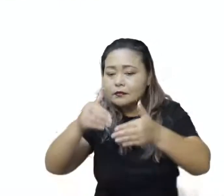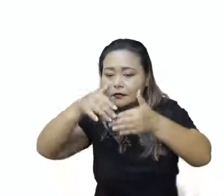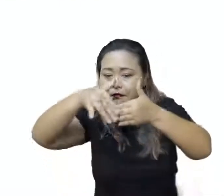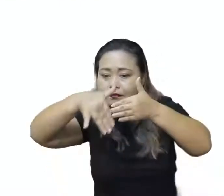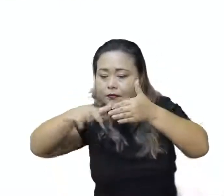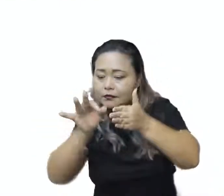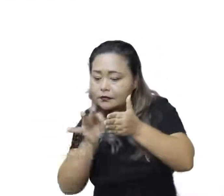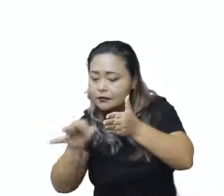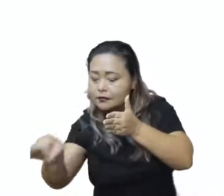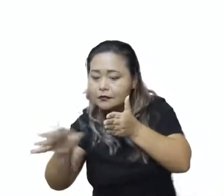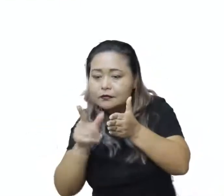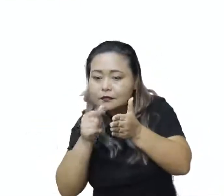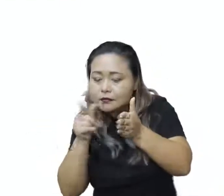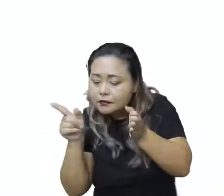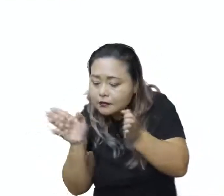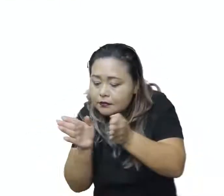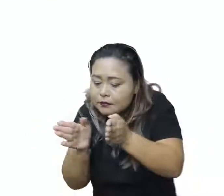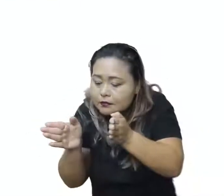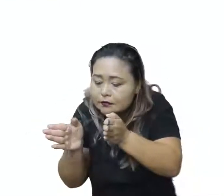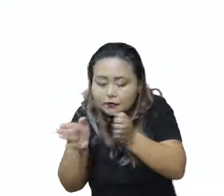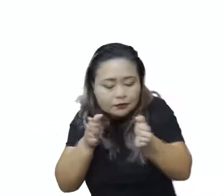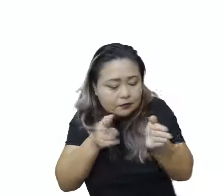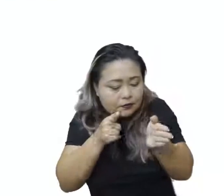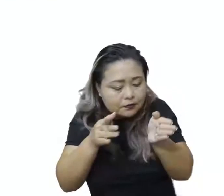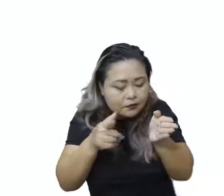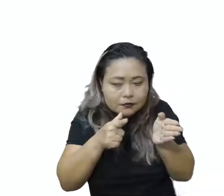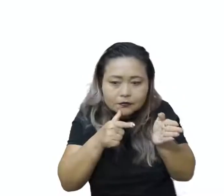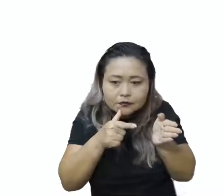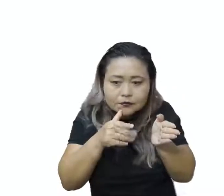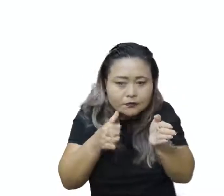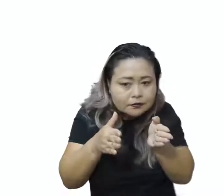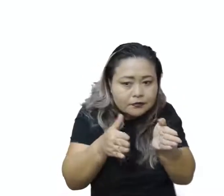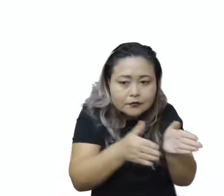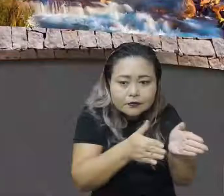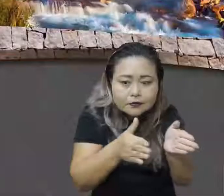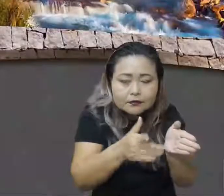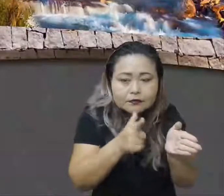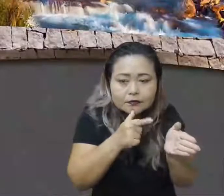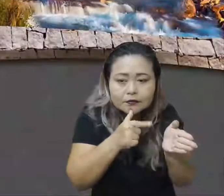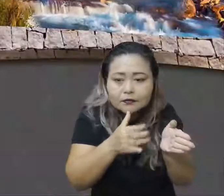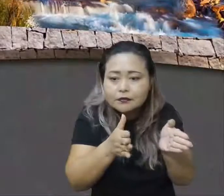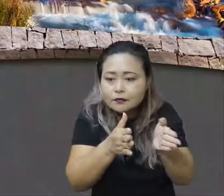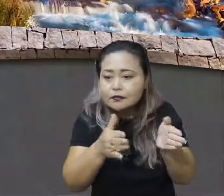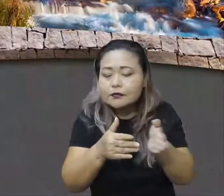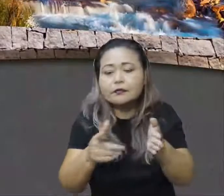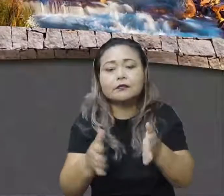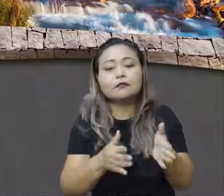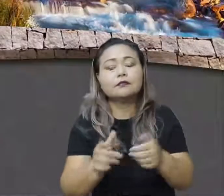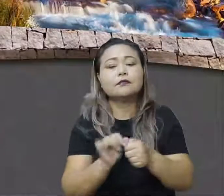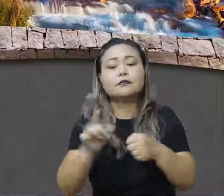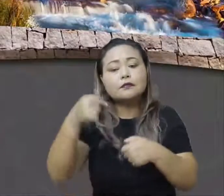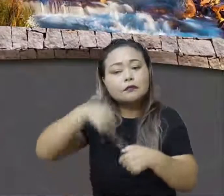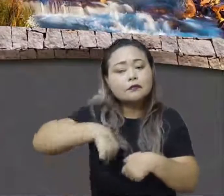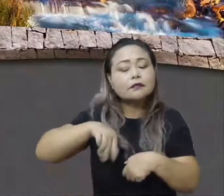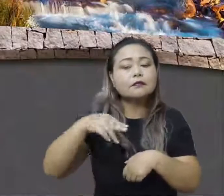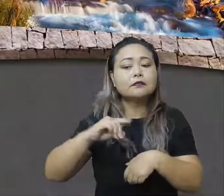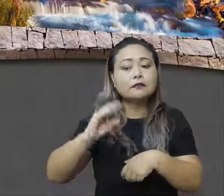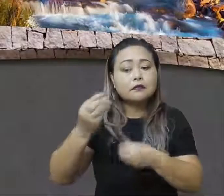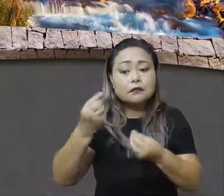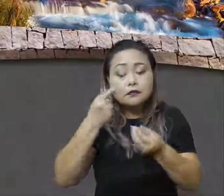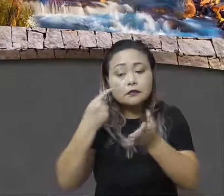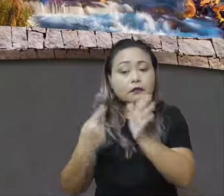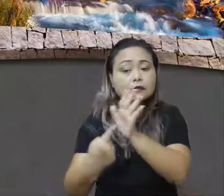igarapés. Vamos trazer isso para o nosso estado de Rondônia. Aqui nós